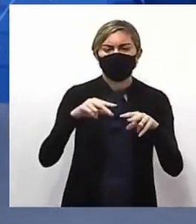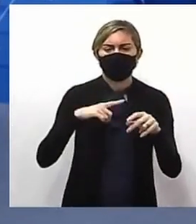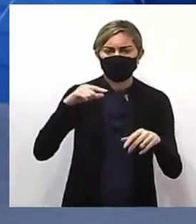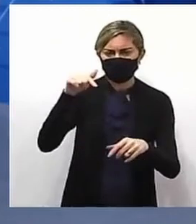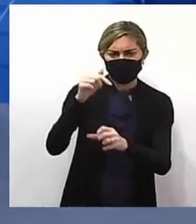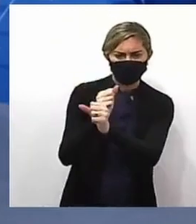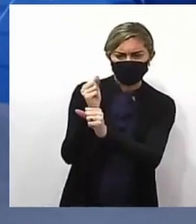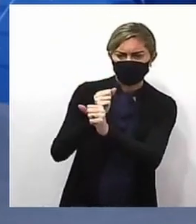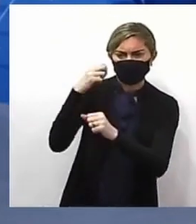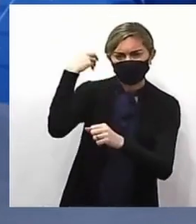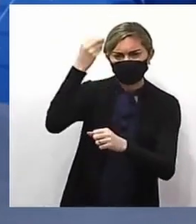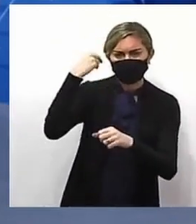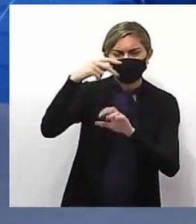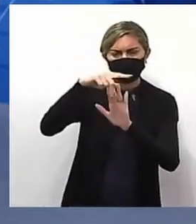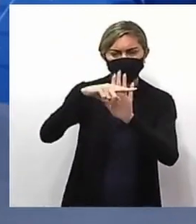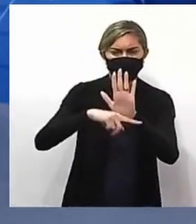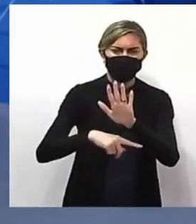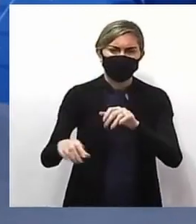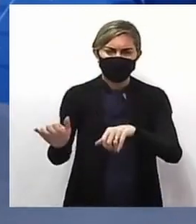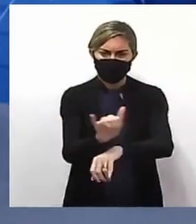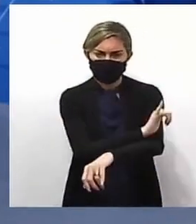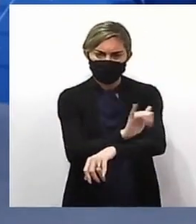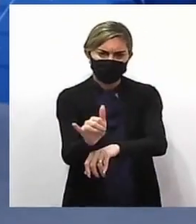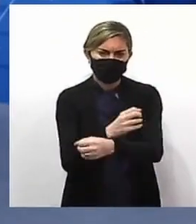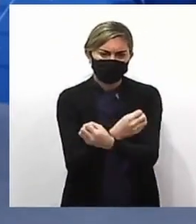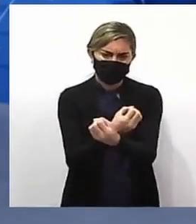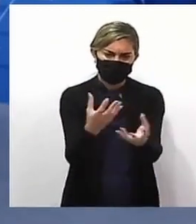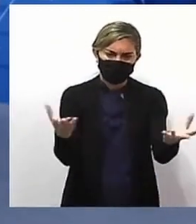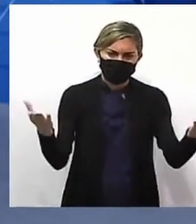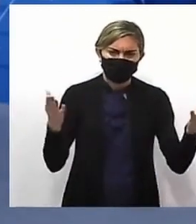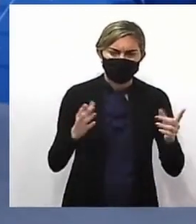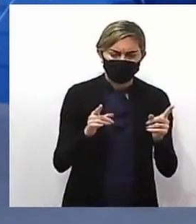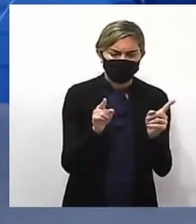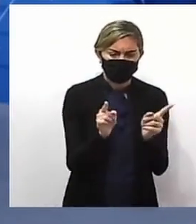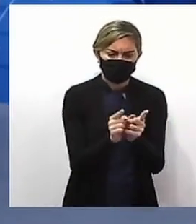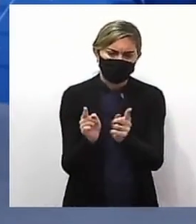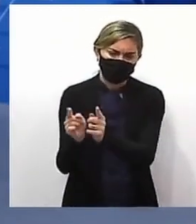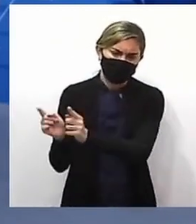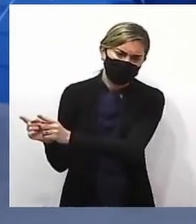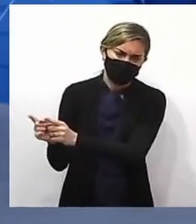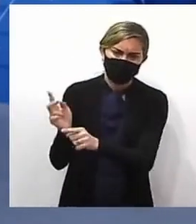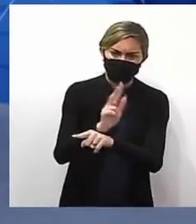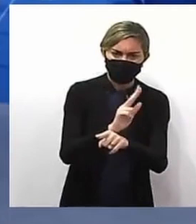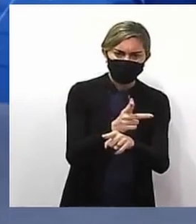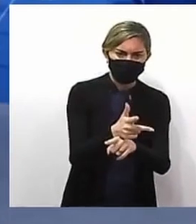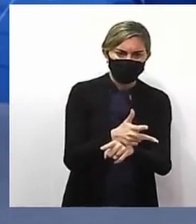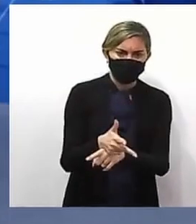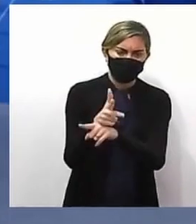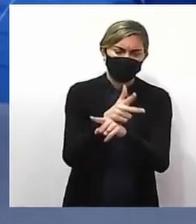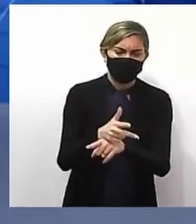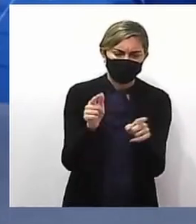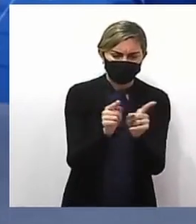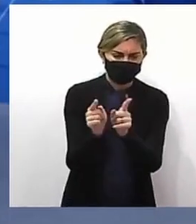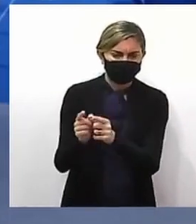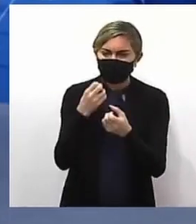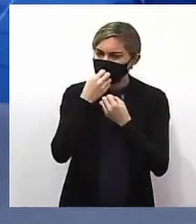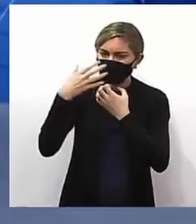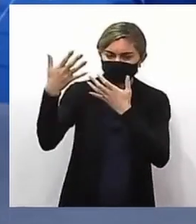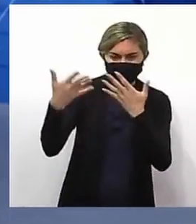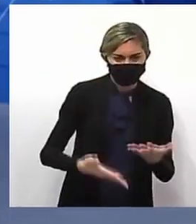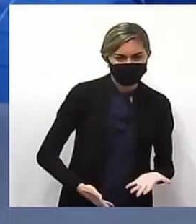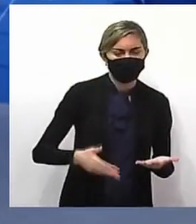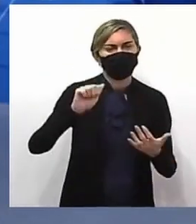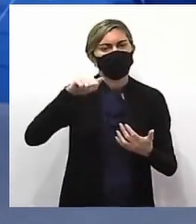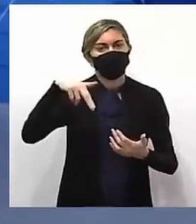anos de experiência em planejamento e estratégia de distribuição de curtas e longas metragens. Seja bem-vinda,